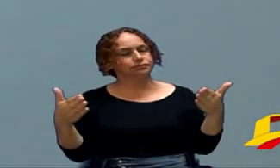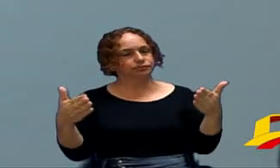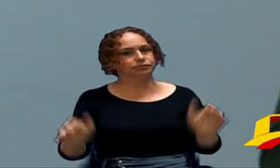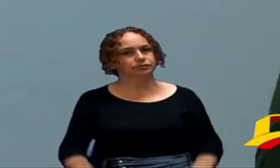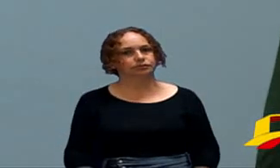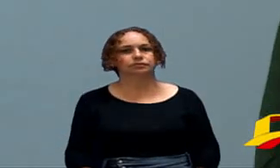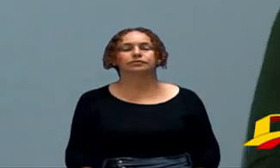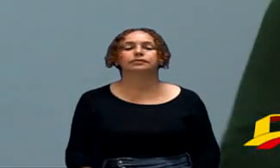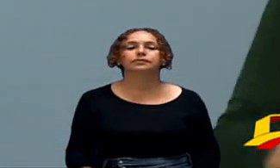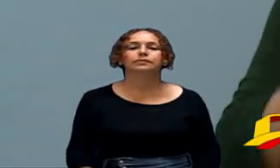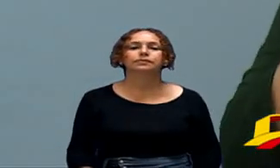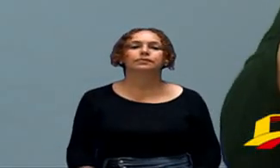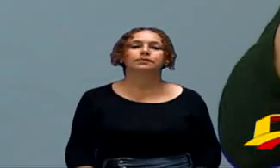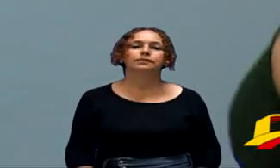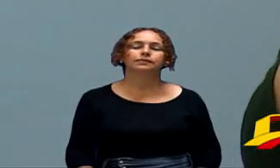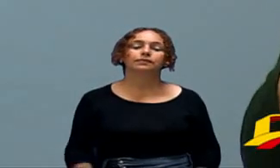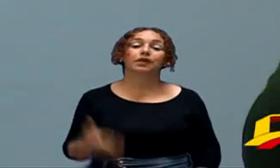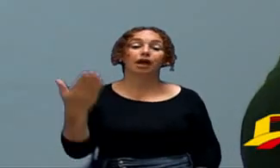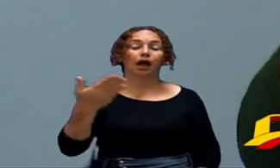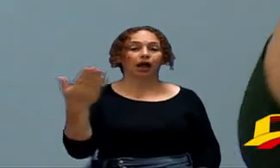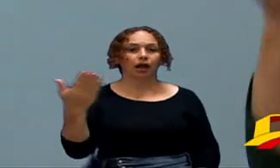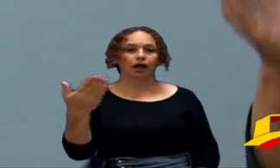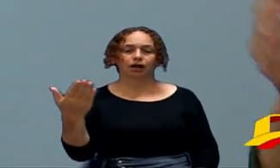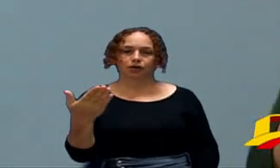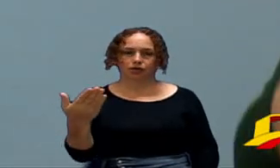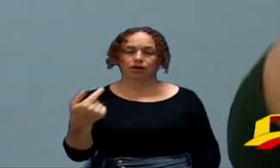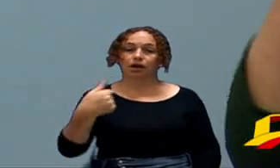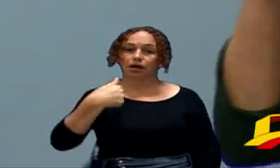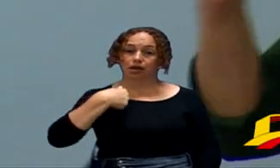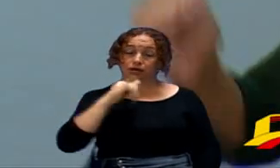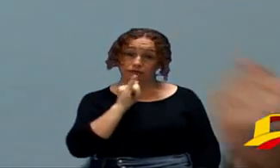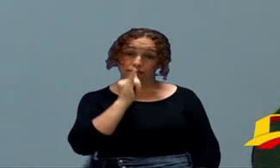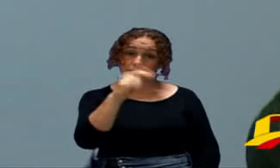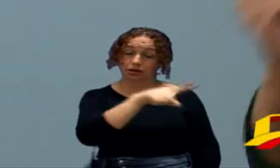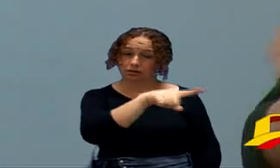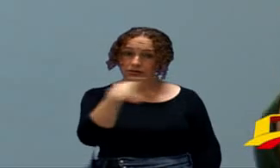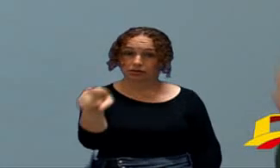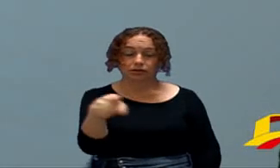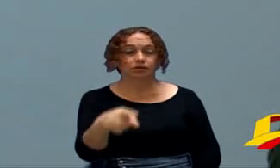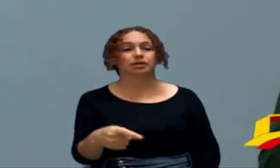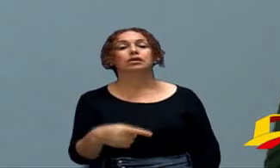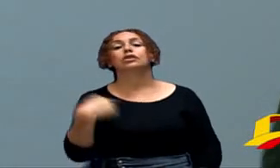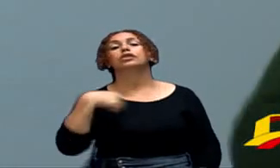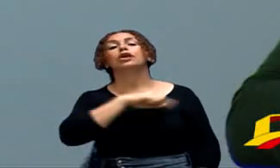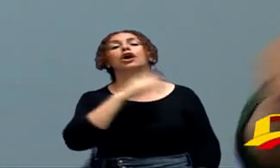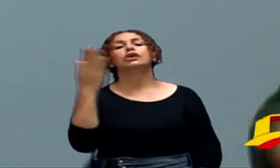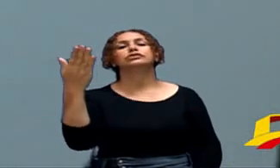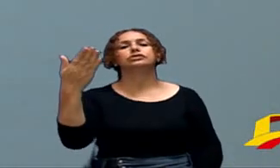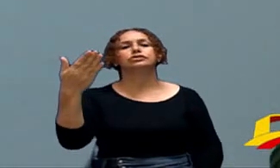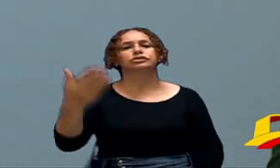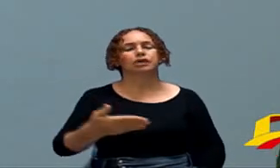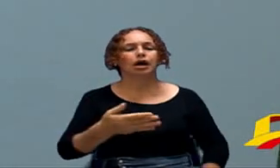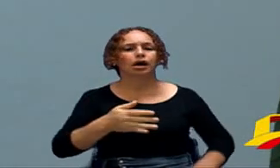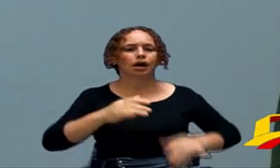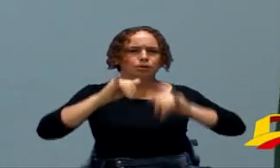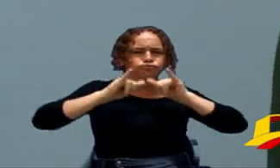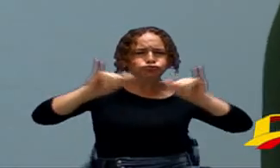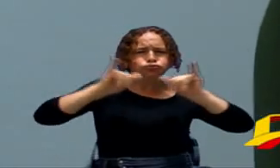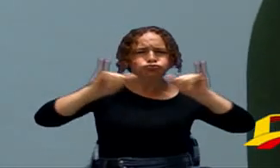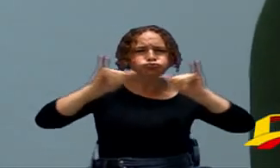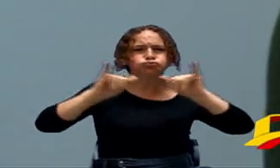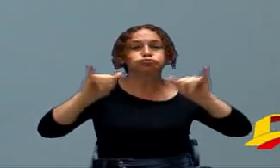Bem, eu vou passar para vocês uma notícia, nós já estamos divulgando paulatinamente.